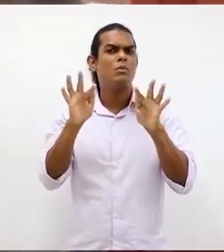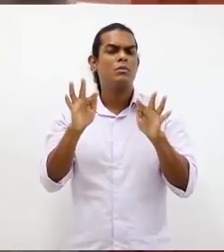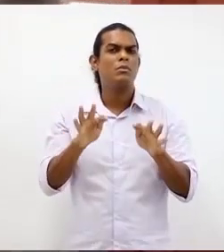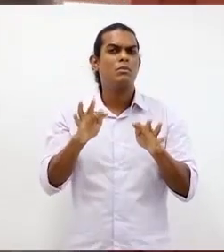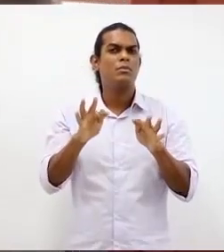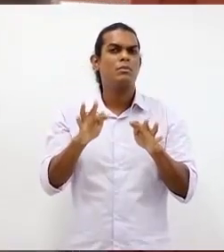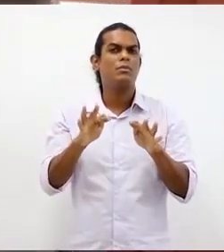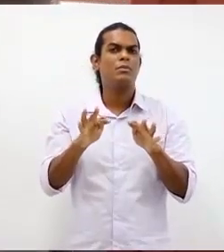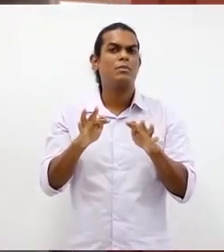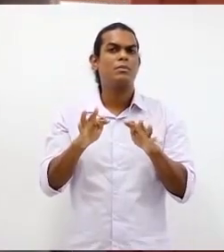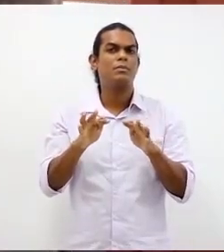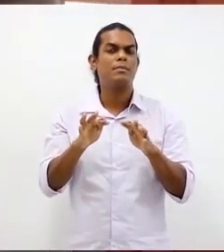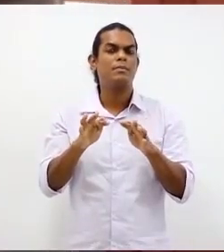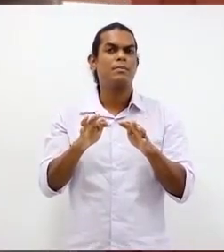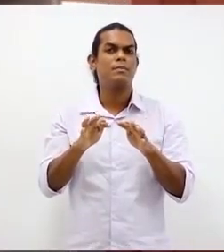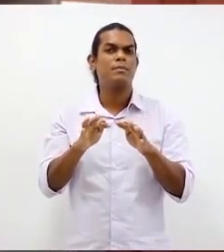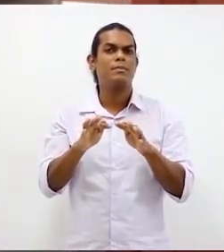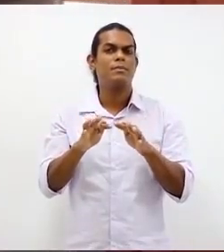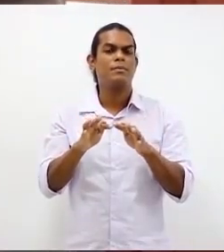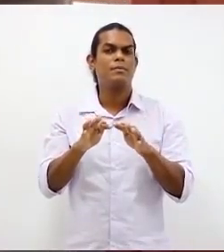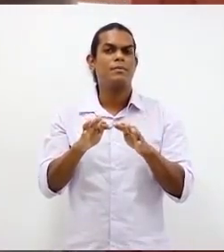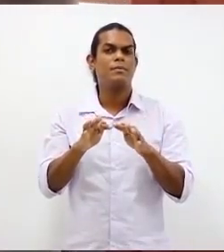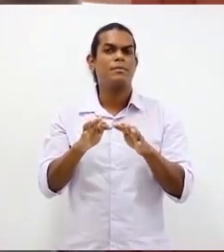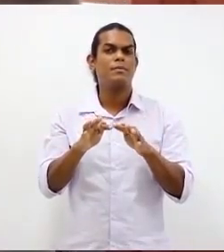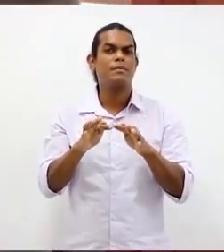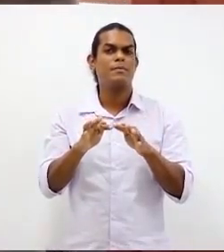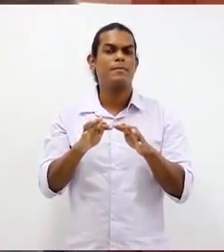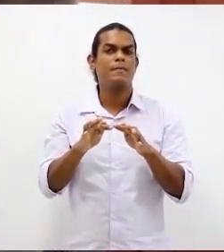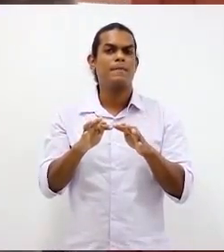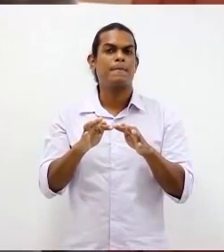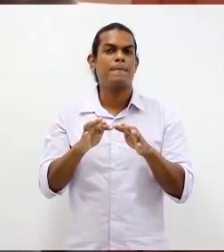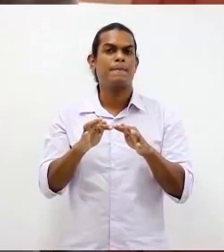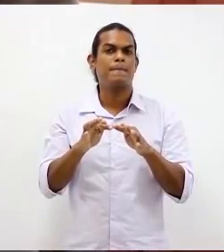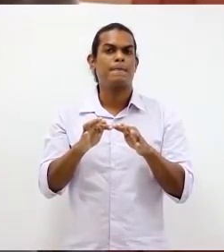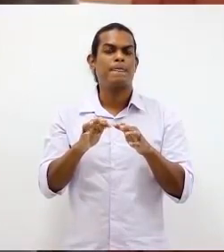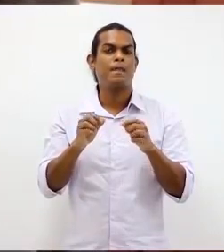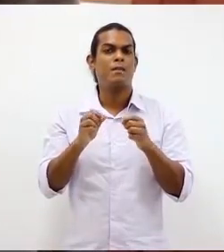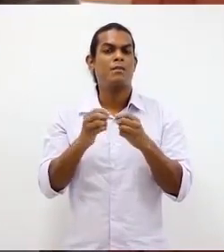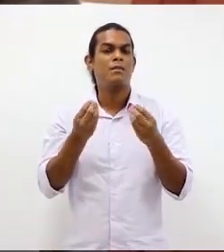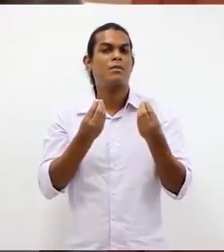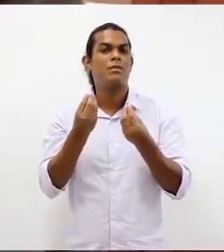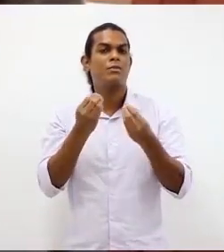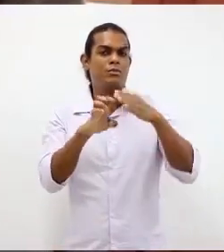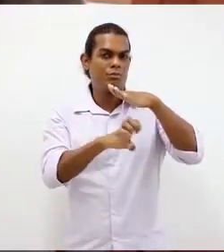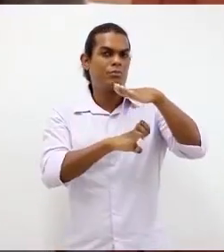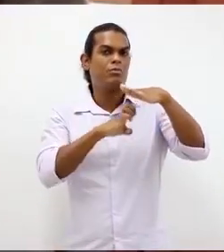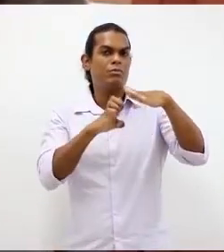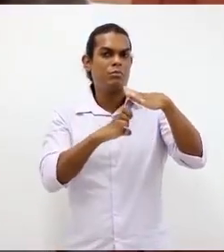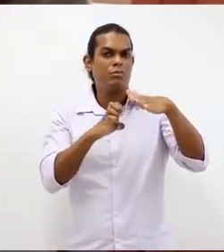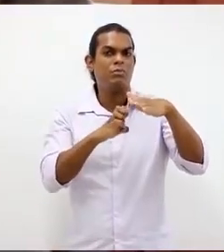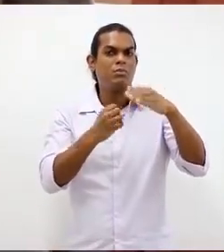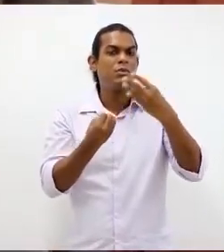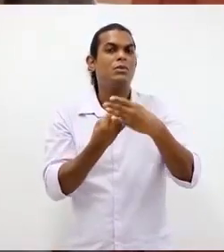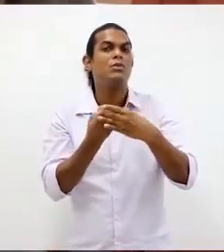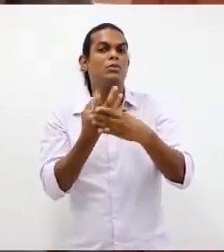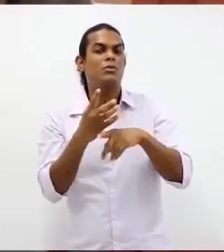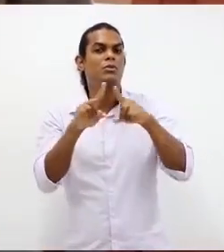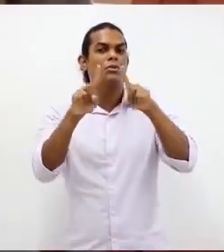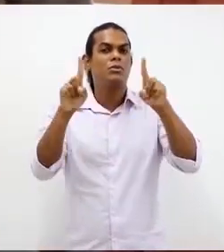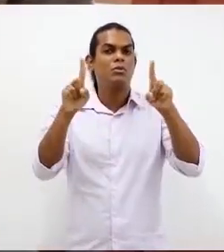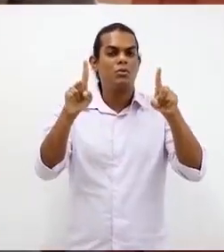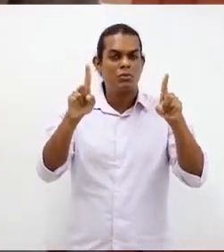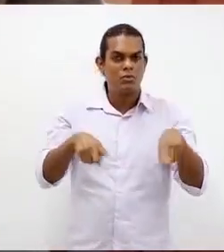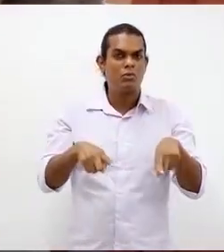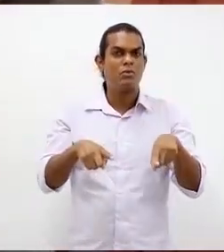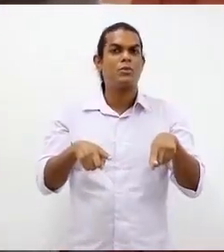quando a empresa faz como a Gabriel Bacelar está fazendo. Tem um programa de redução dos riscos, colocando os riscos dentro do limite